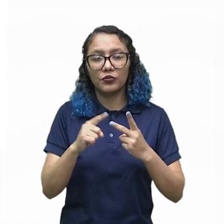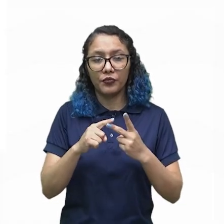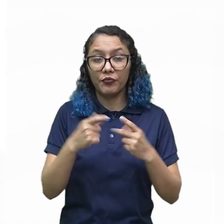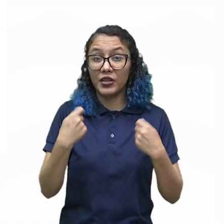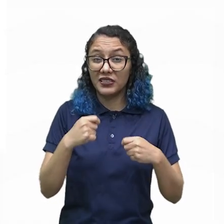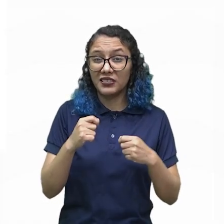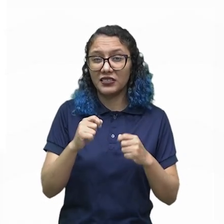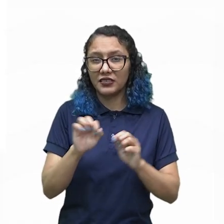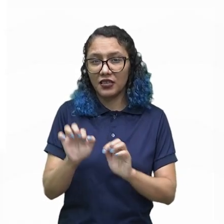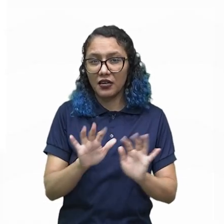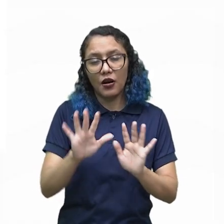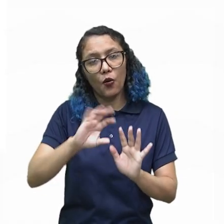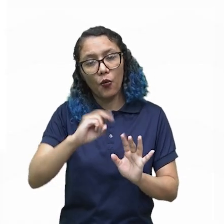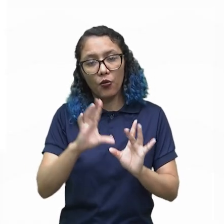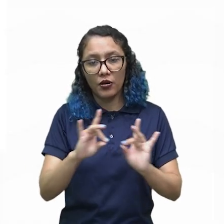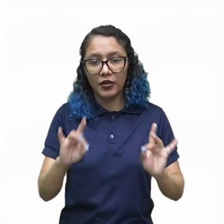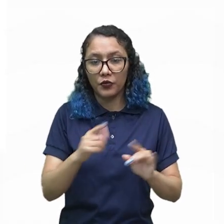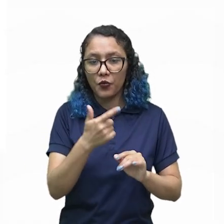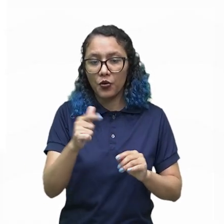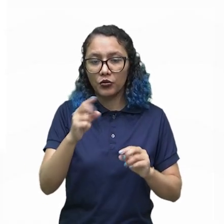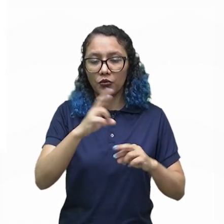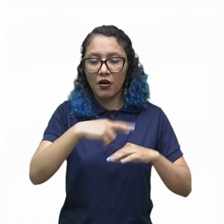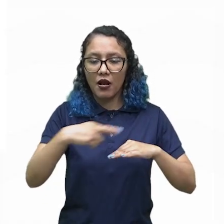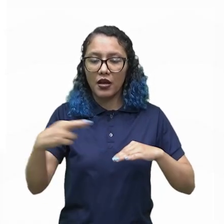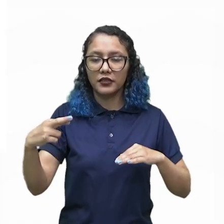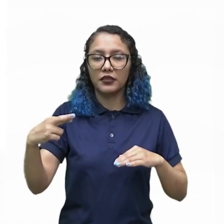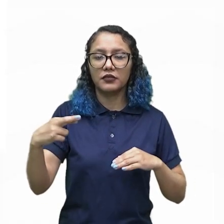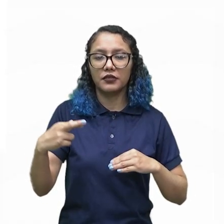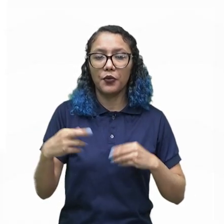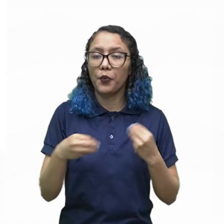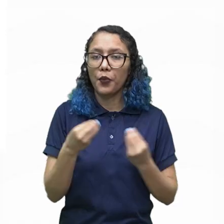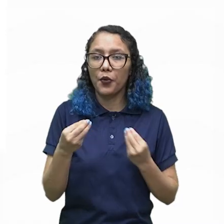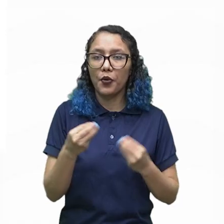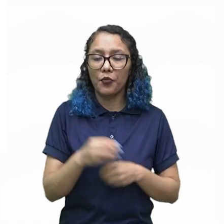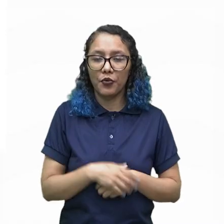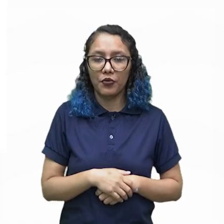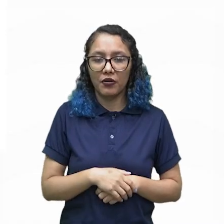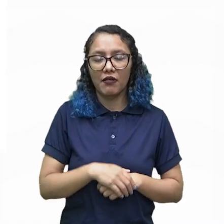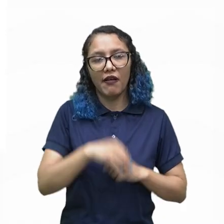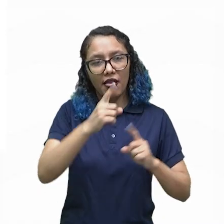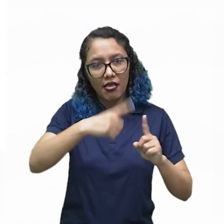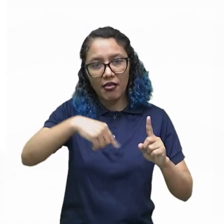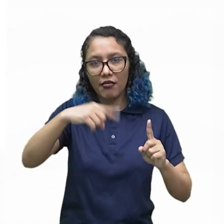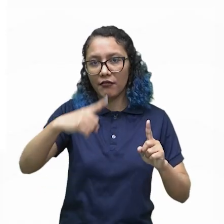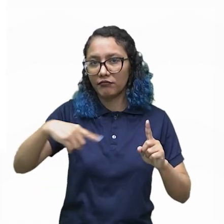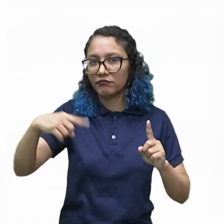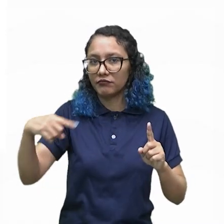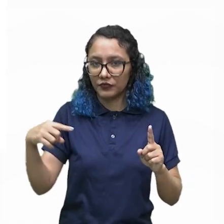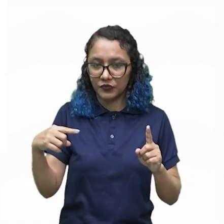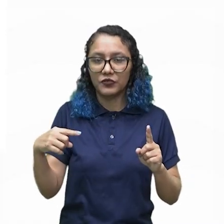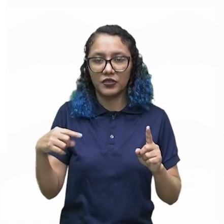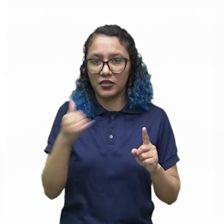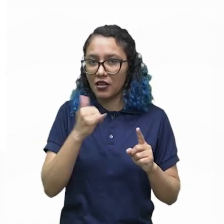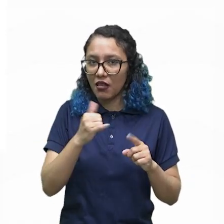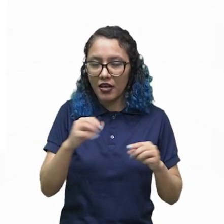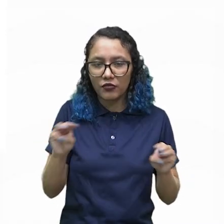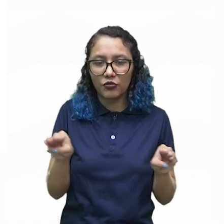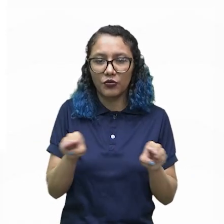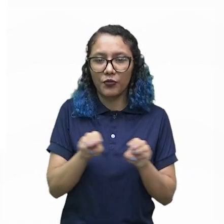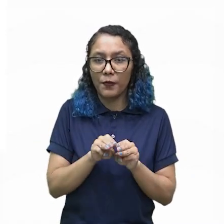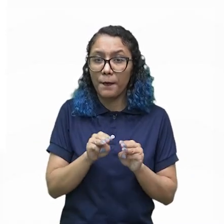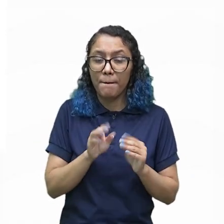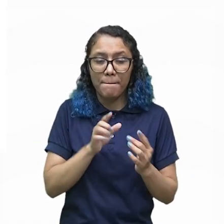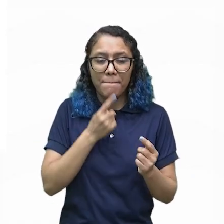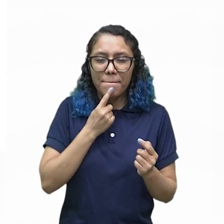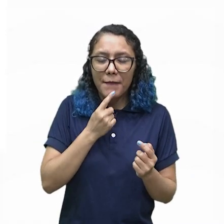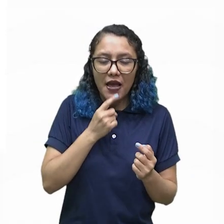líquido, e a radiação ou irradiação, né, ela se dá a partir de ondas eletromagnéticas. A gente nem precisa estar tão perto